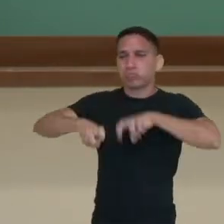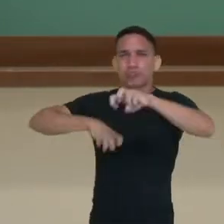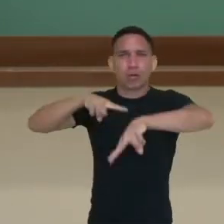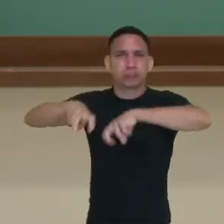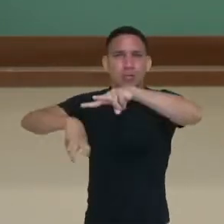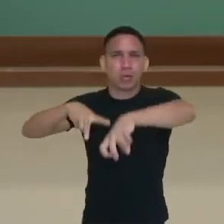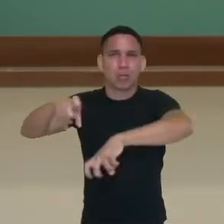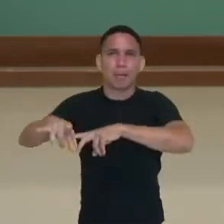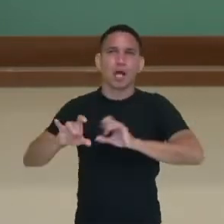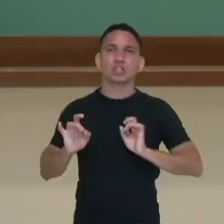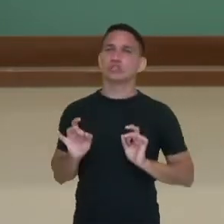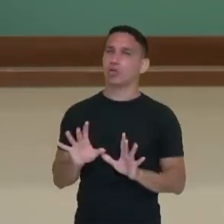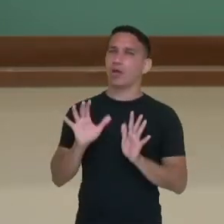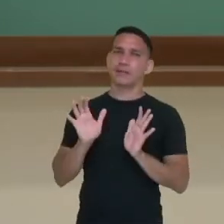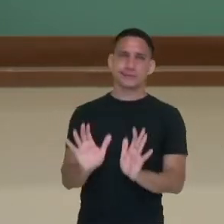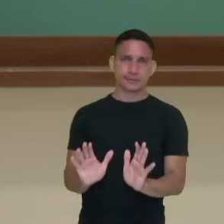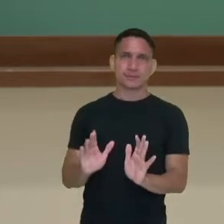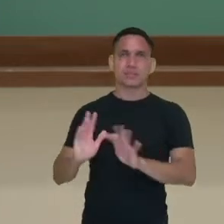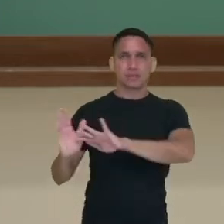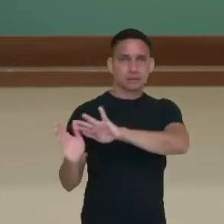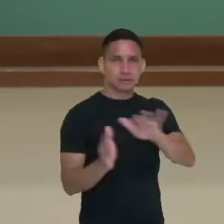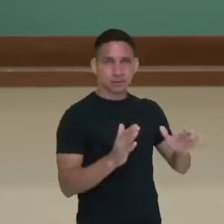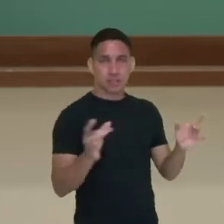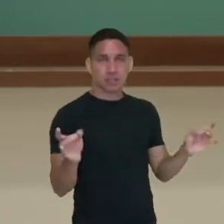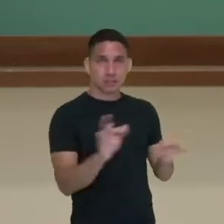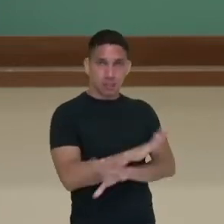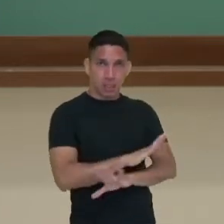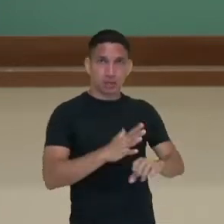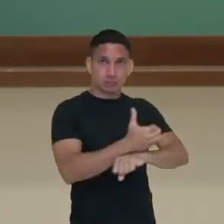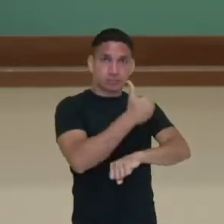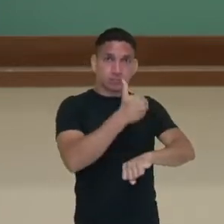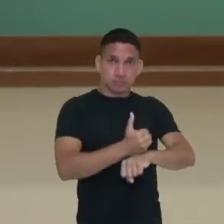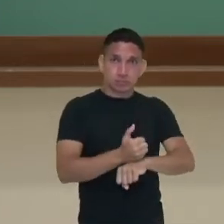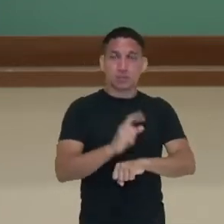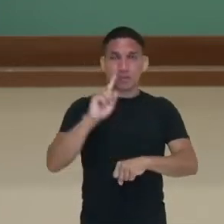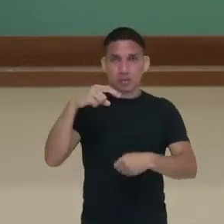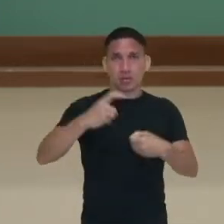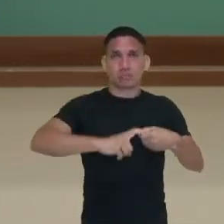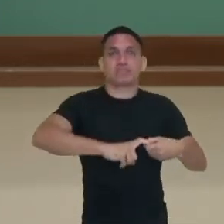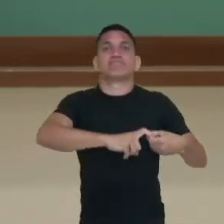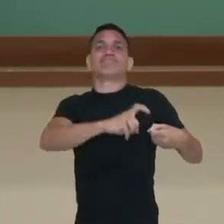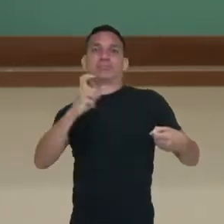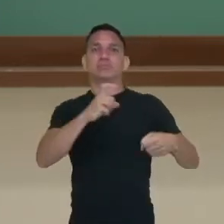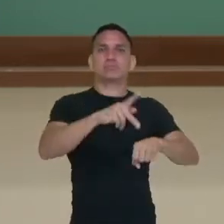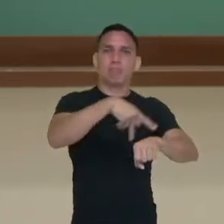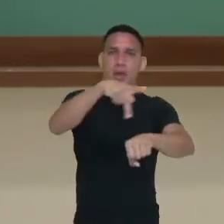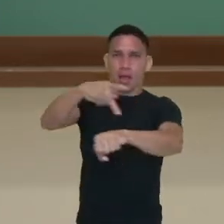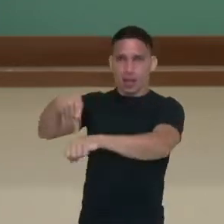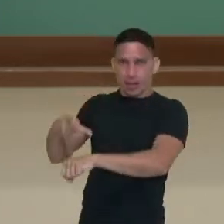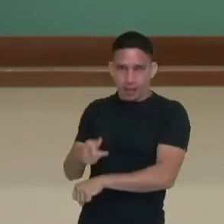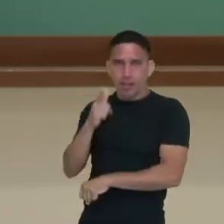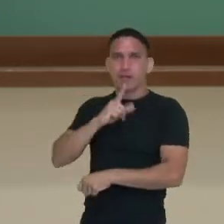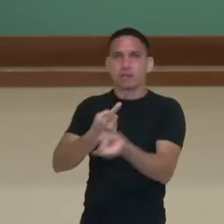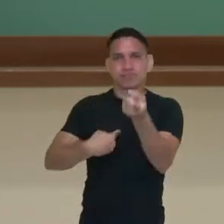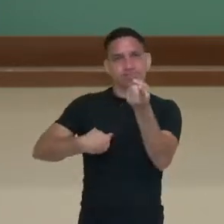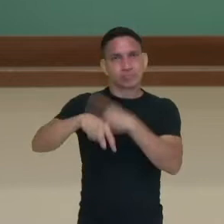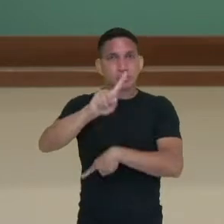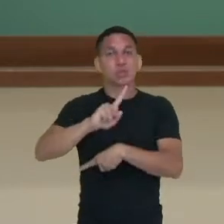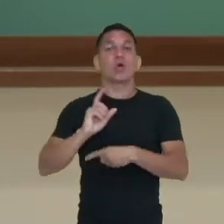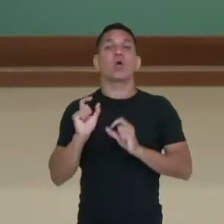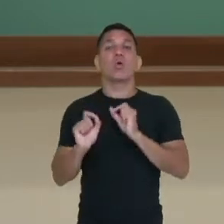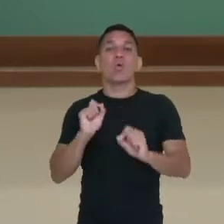sendo, depois do processo de descolonização, com a independência dos países, ela vem de